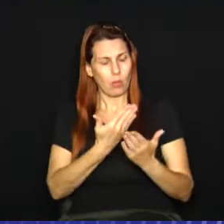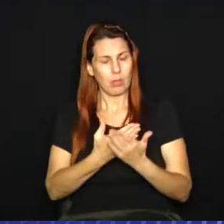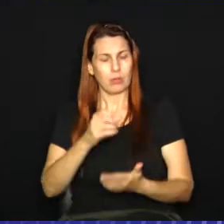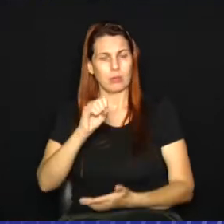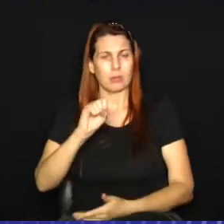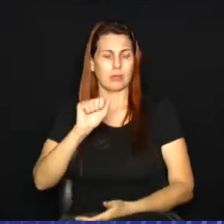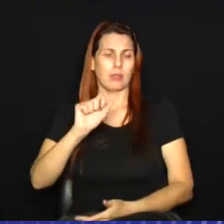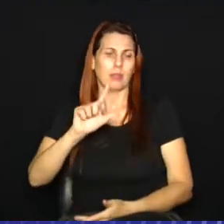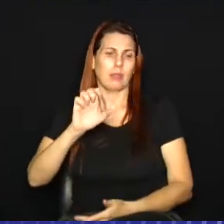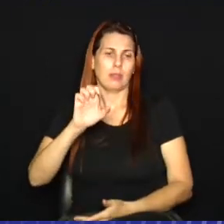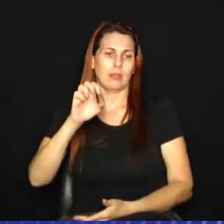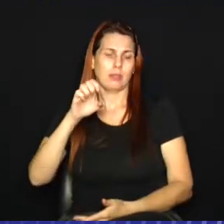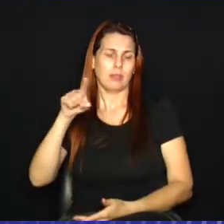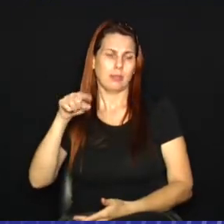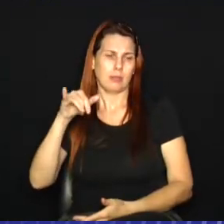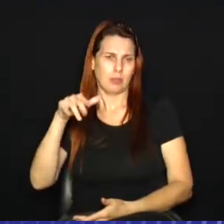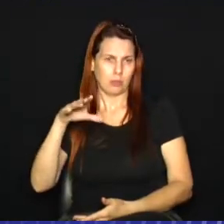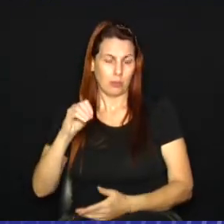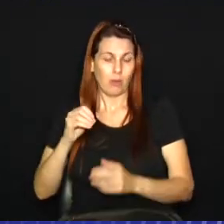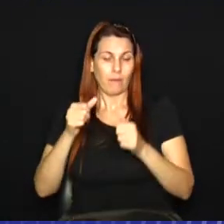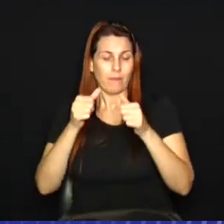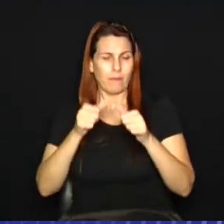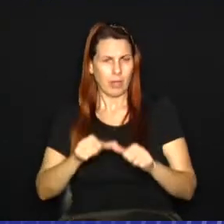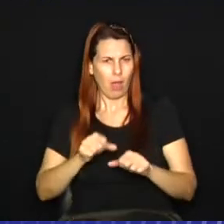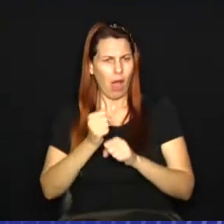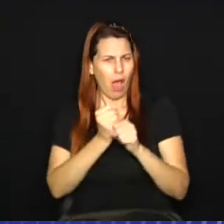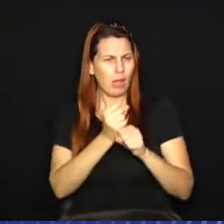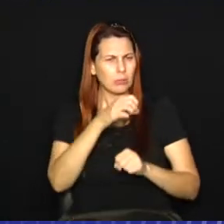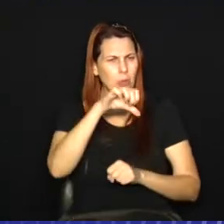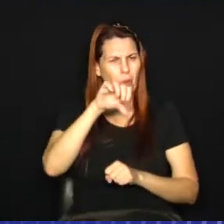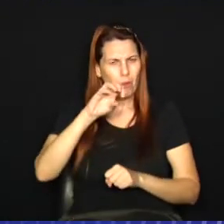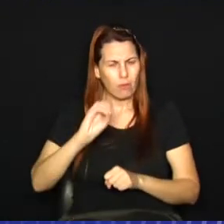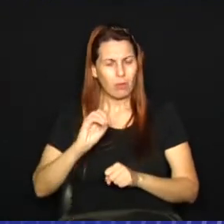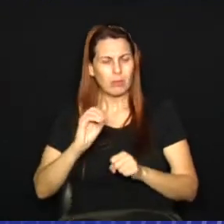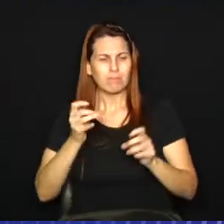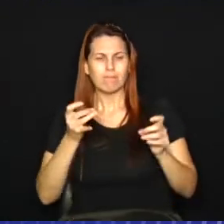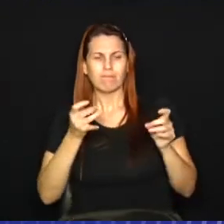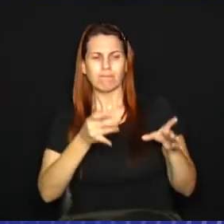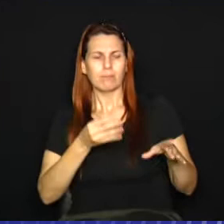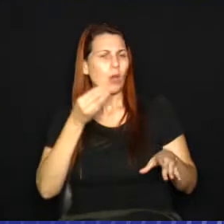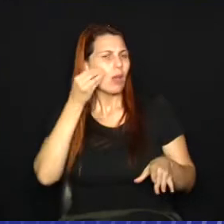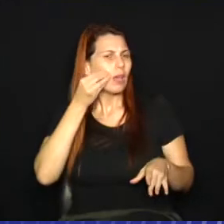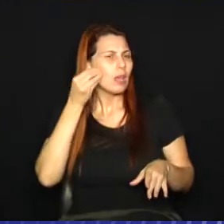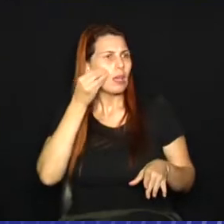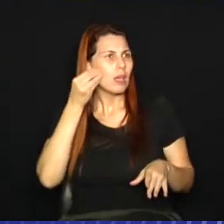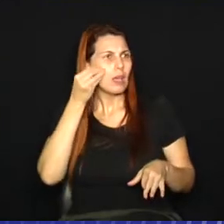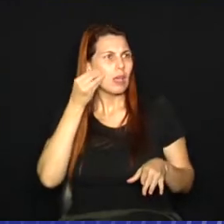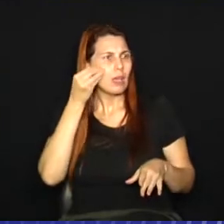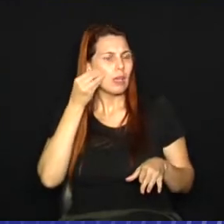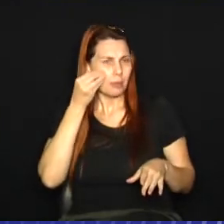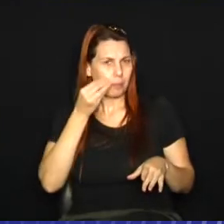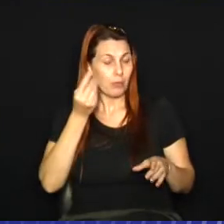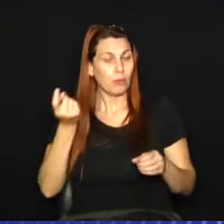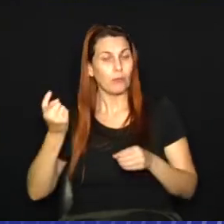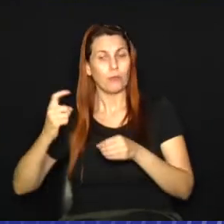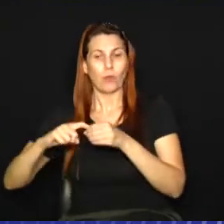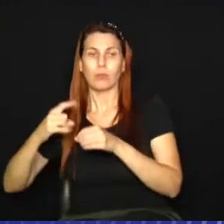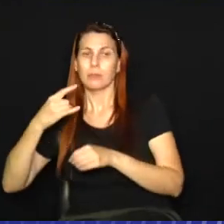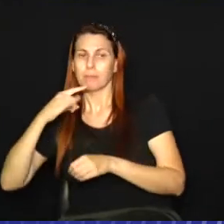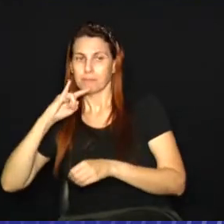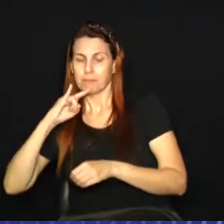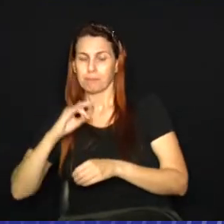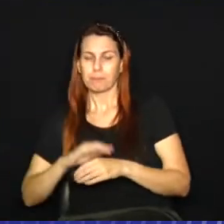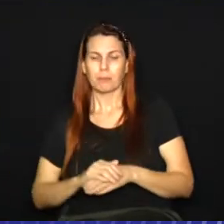final de 1990, novamente, deixou a experiência vocacional, voltando a Piracicaba.